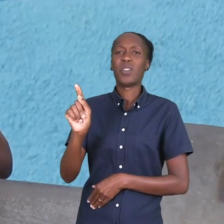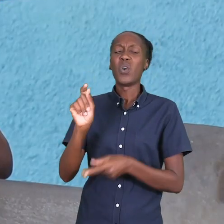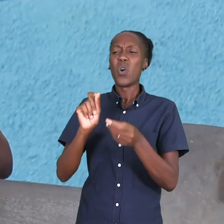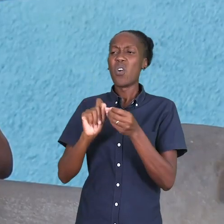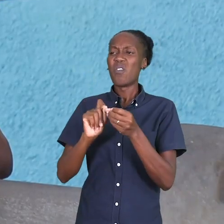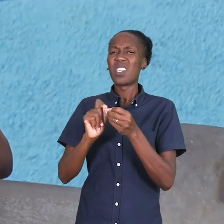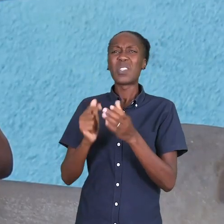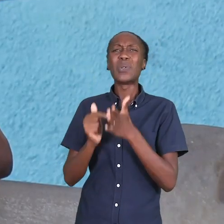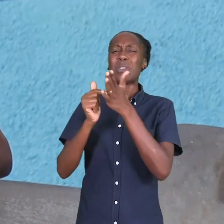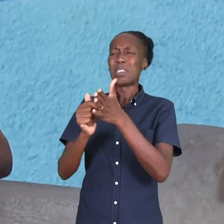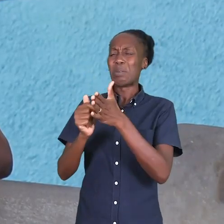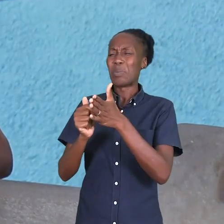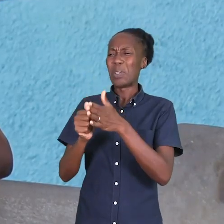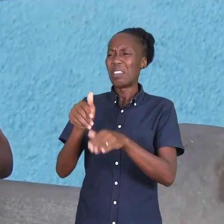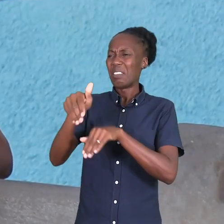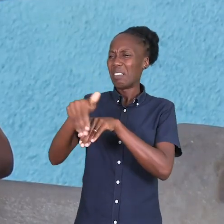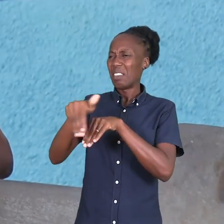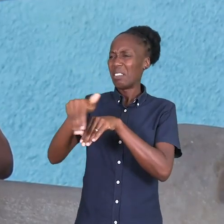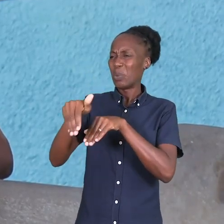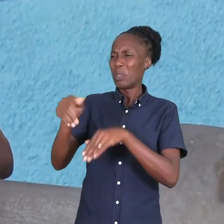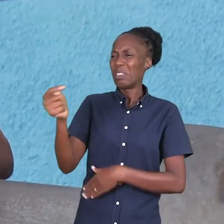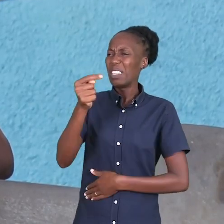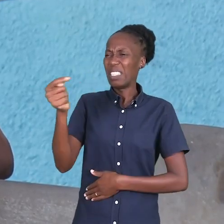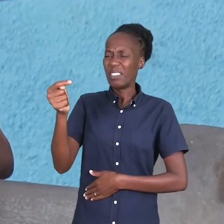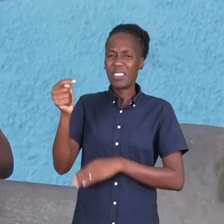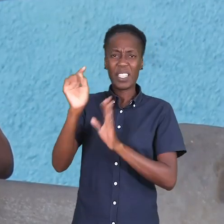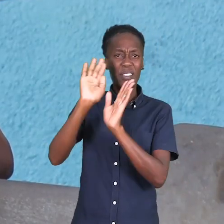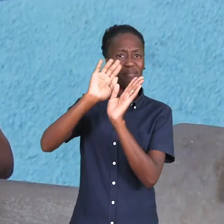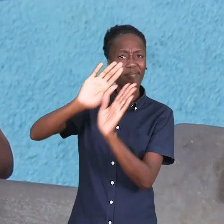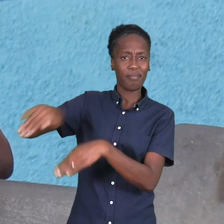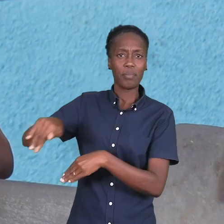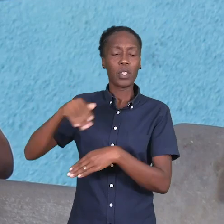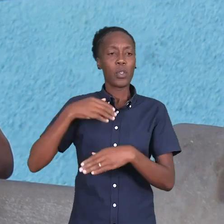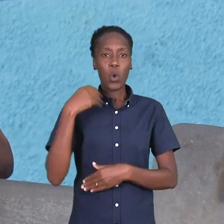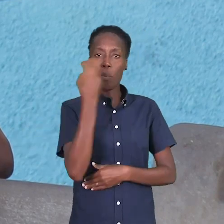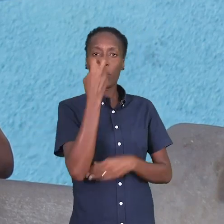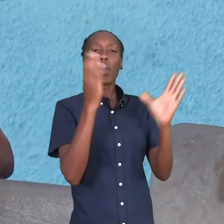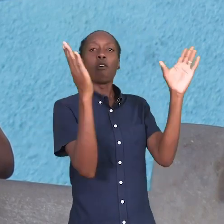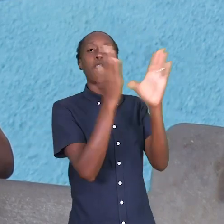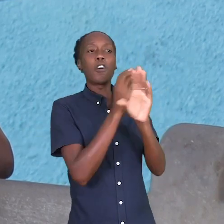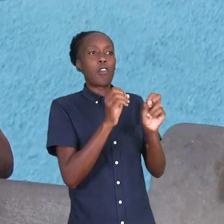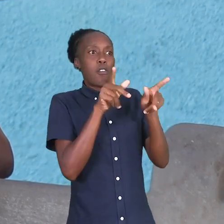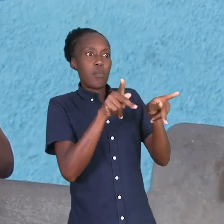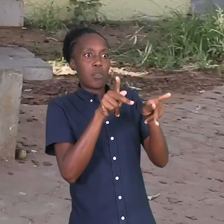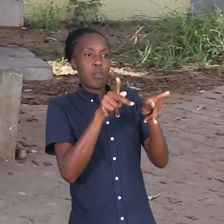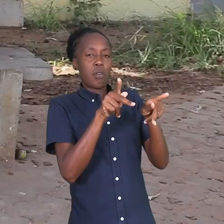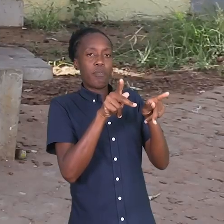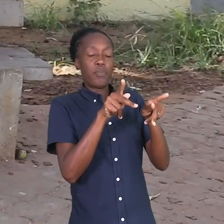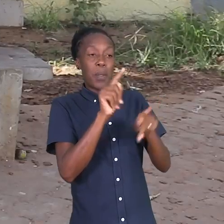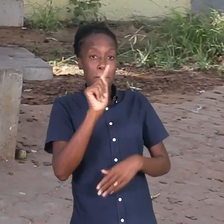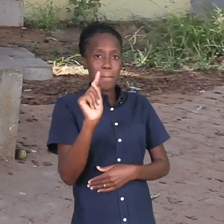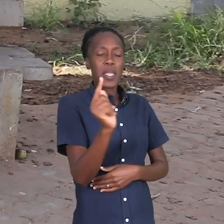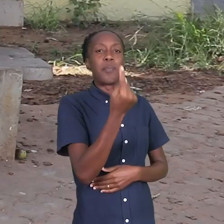ele traz é negativo, claramente que eu vou buscar oportunidades fora. E eu serei a primeira, talvez, dentro de